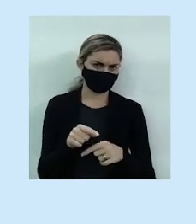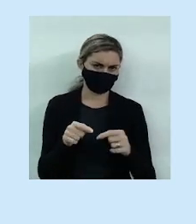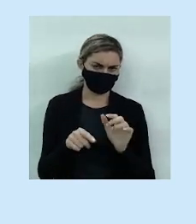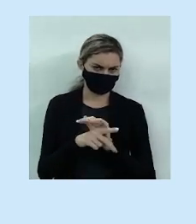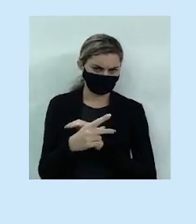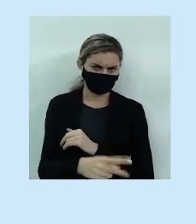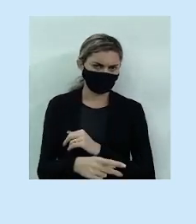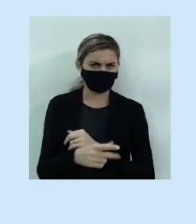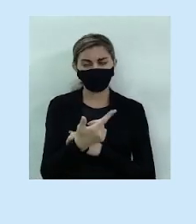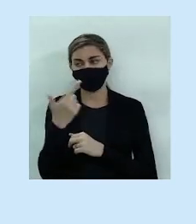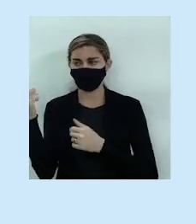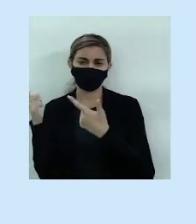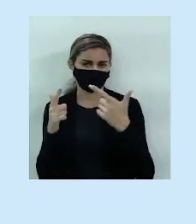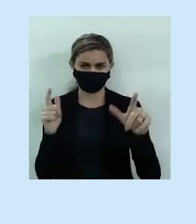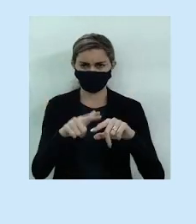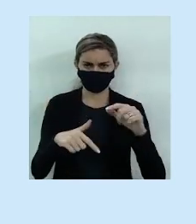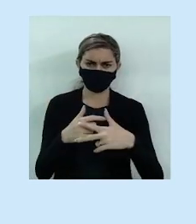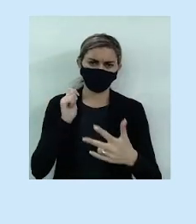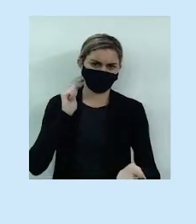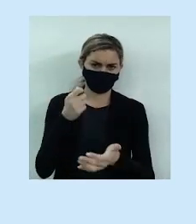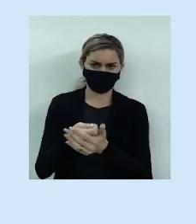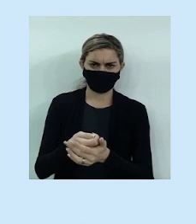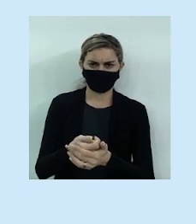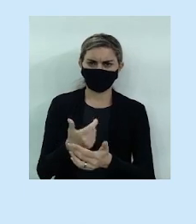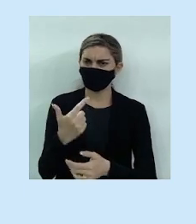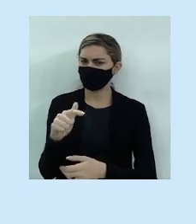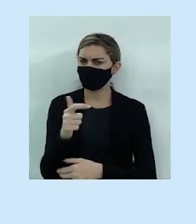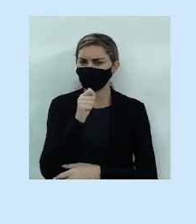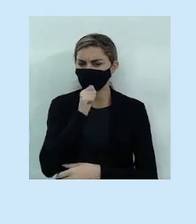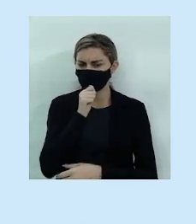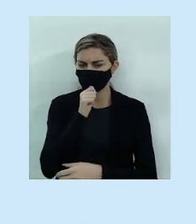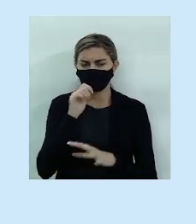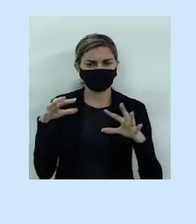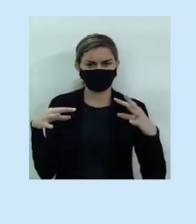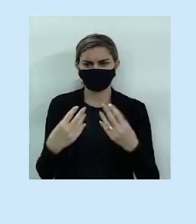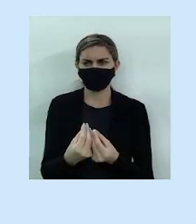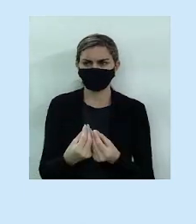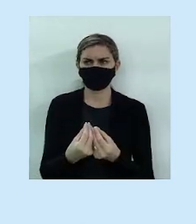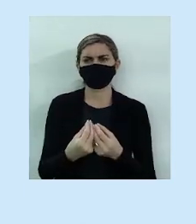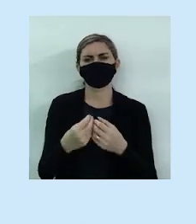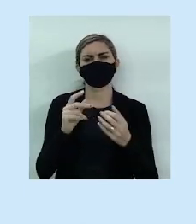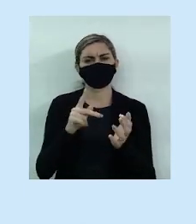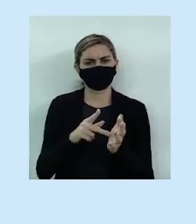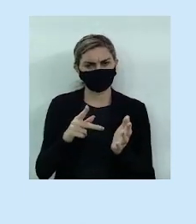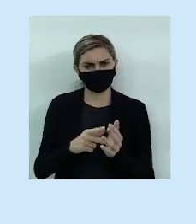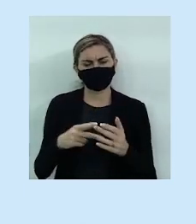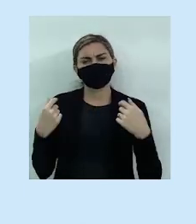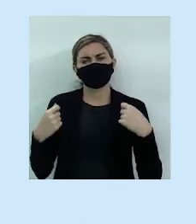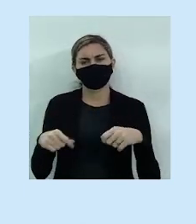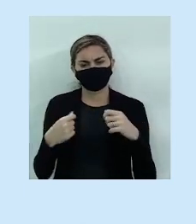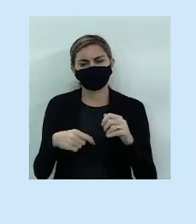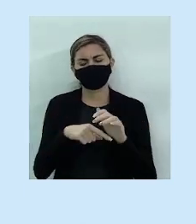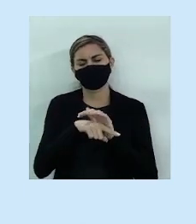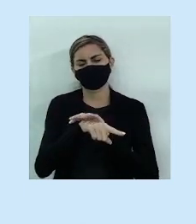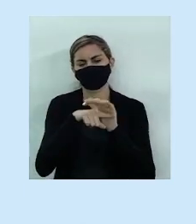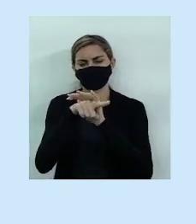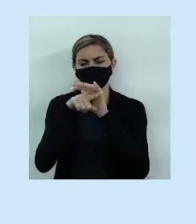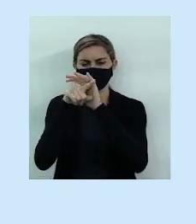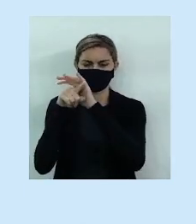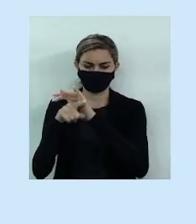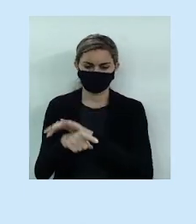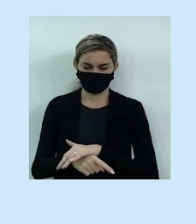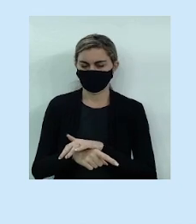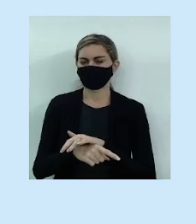materiais alternativos? Foram comprados? Não existe ainda? Tudo isso realmente a gente precisa verificar,